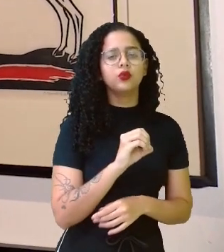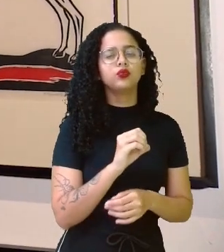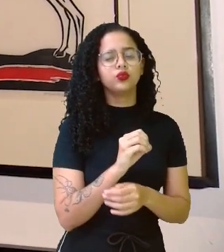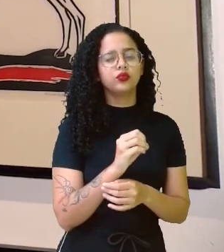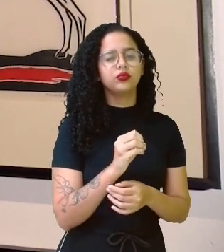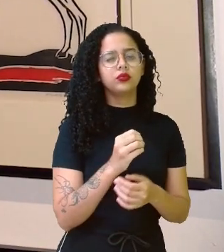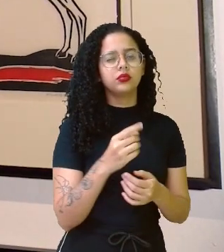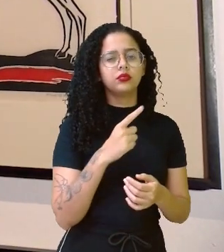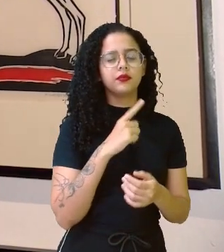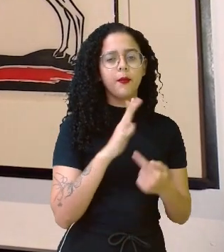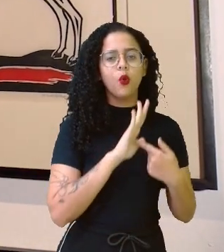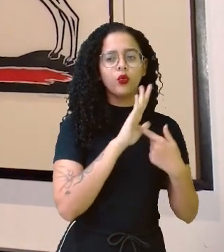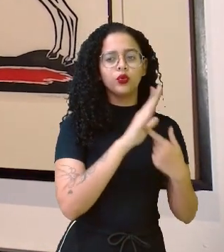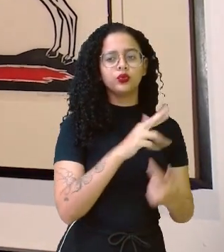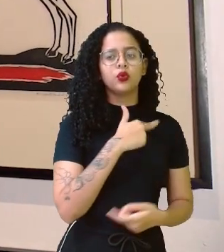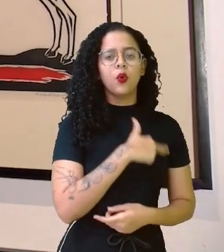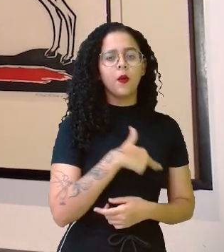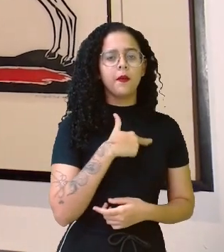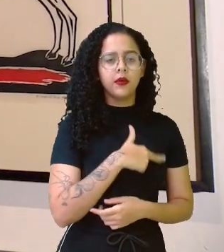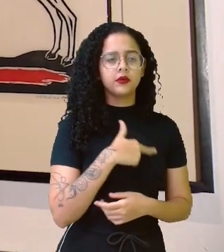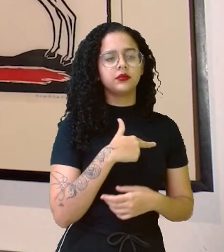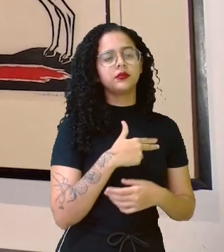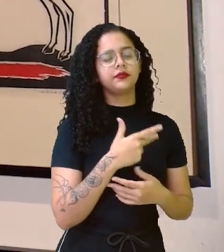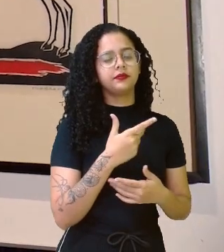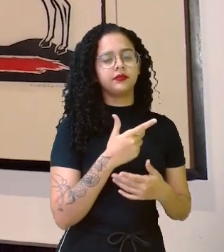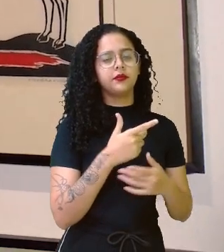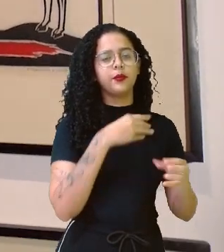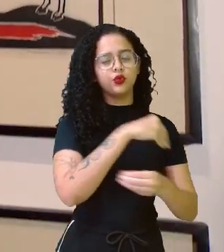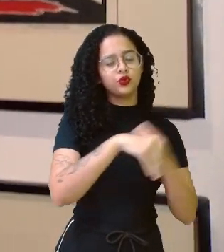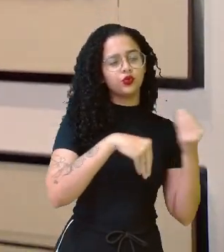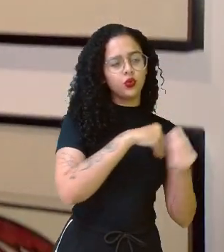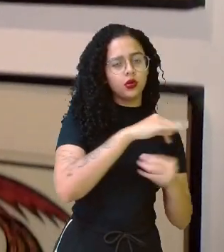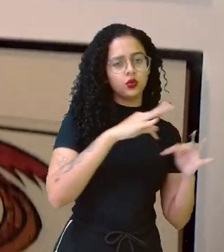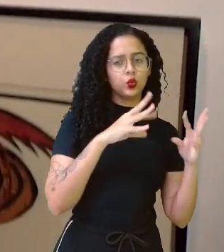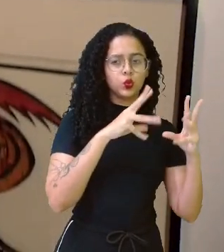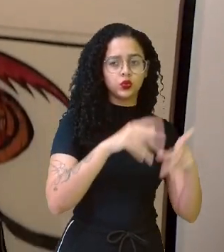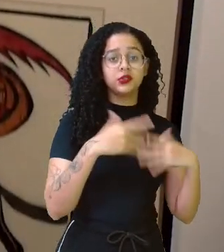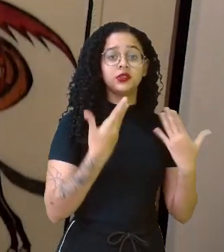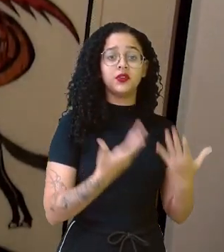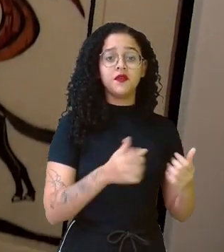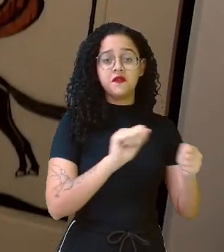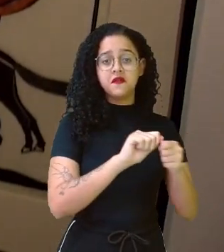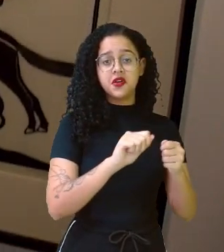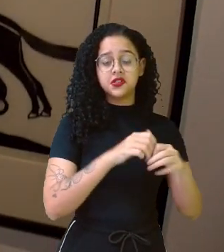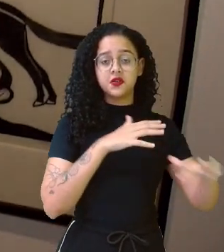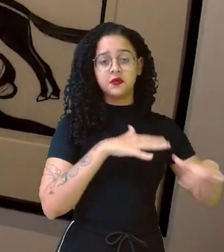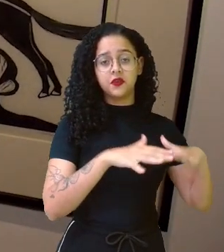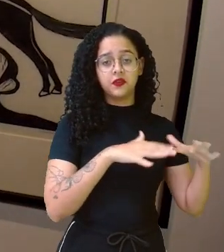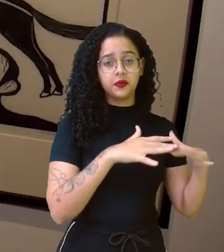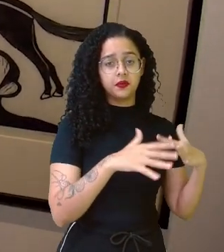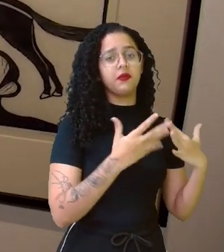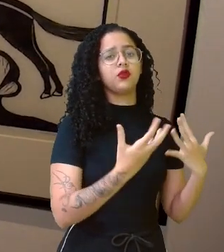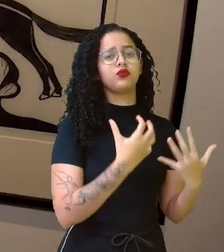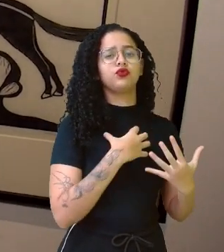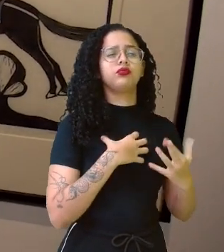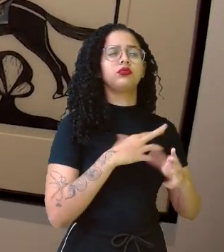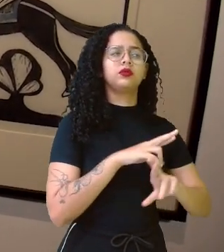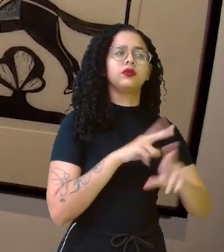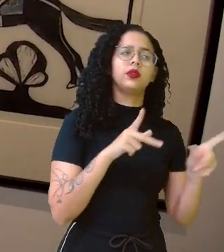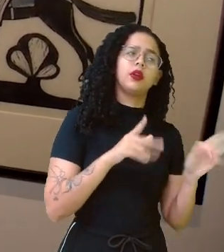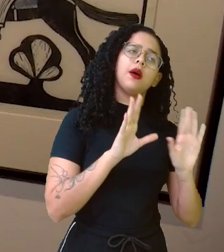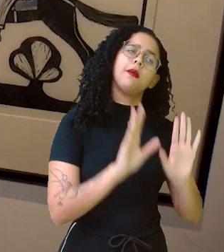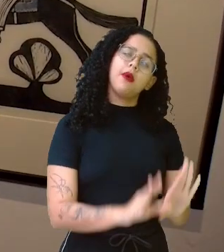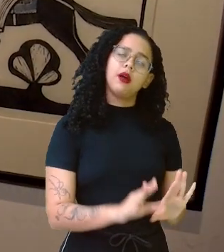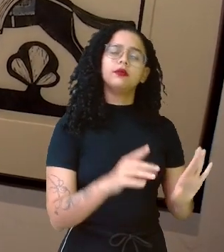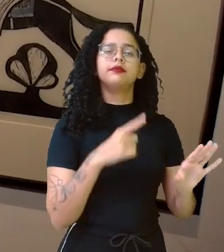popular, misturando com a arte erudita. Isso. Né? Então ele vai fazer um movimento de uma forma diferente, mas